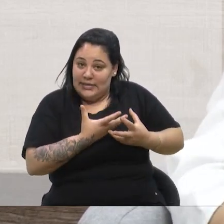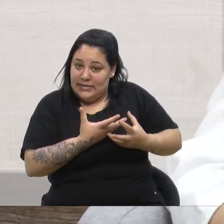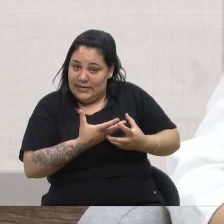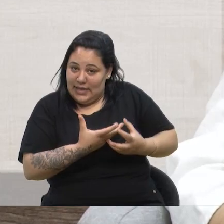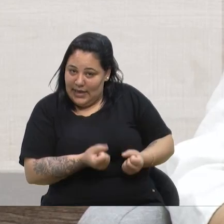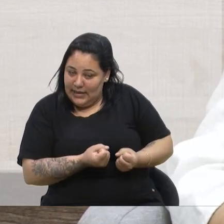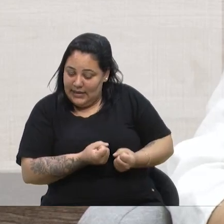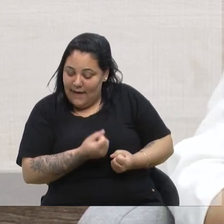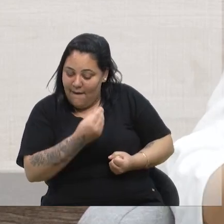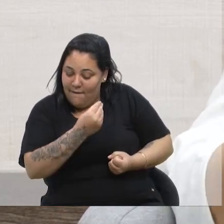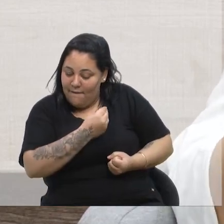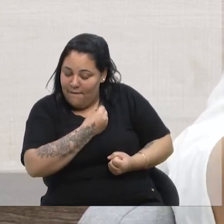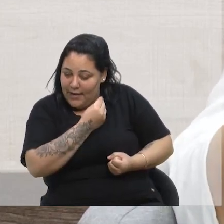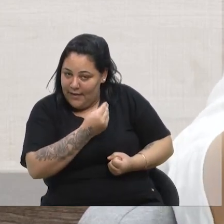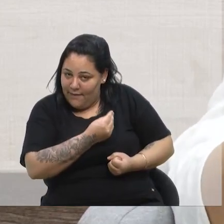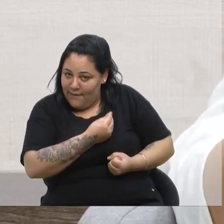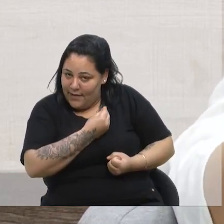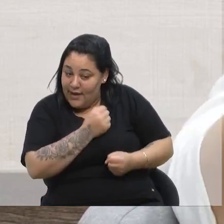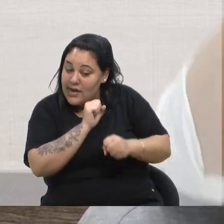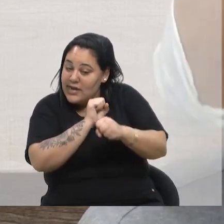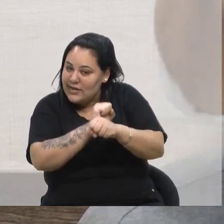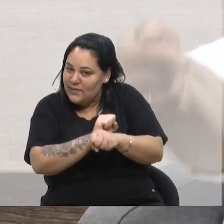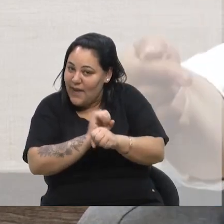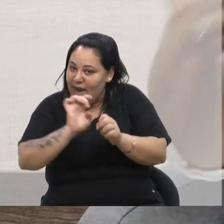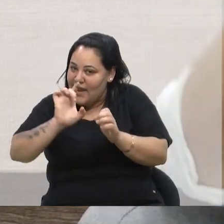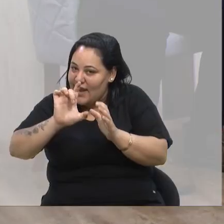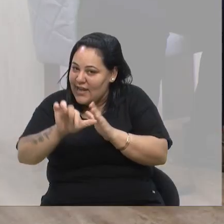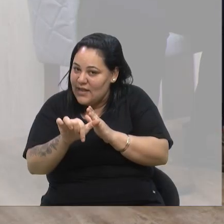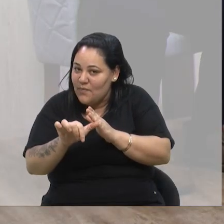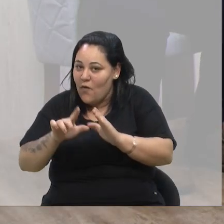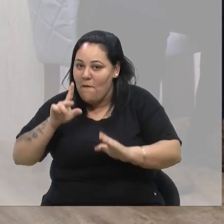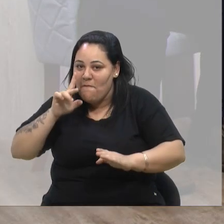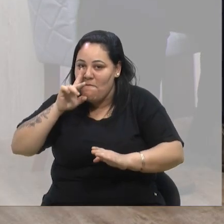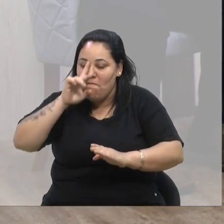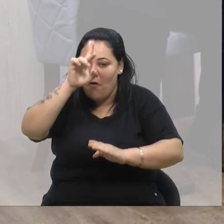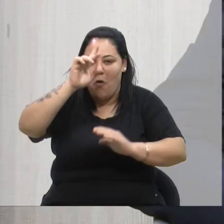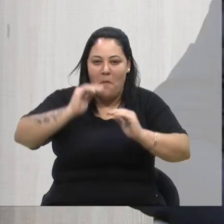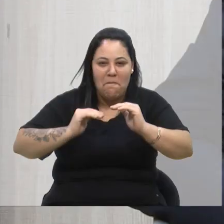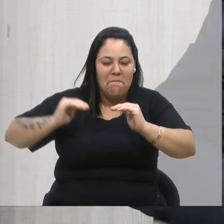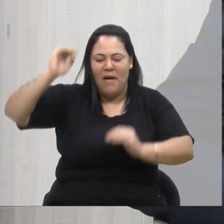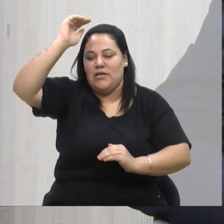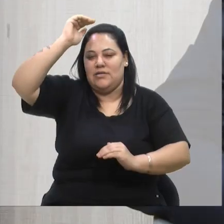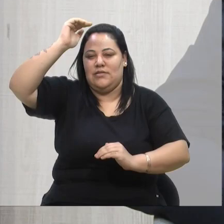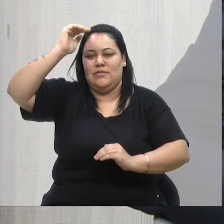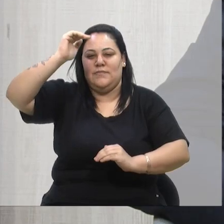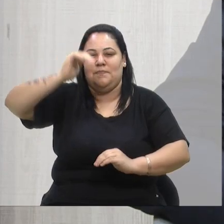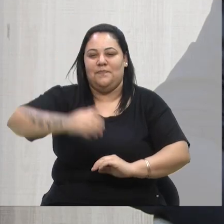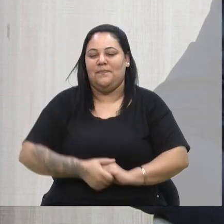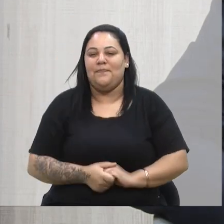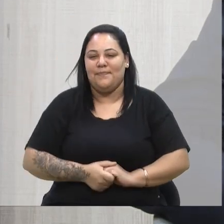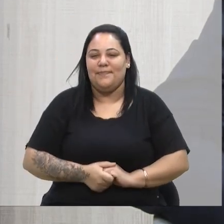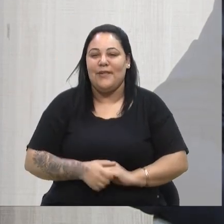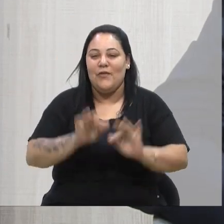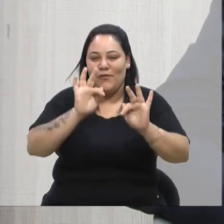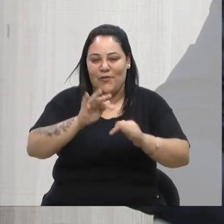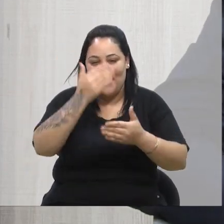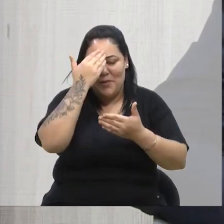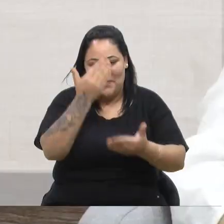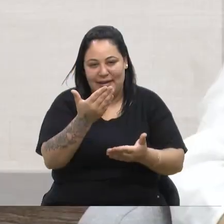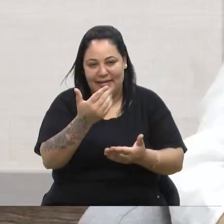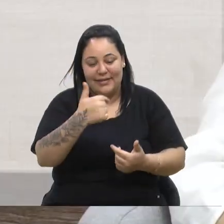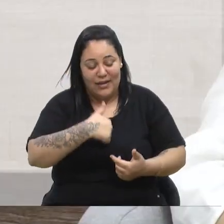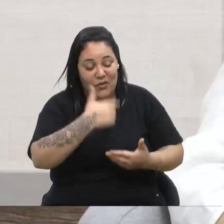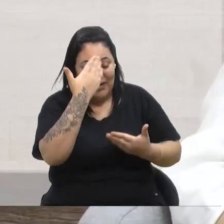vive a crise para poder se fortalecer até a próxima crise. Então, dessa forma, vamos encerrando por aqui. Muito obrigado.